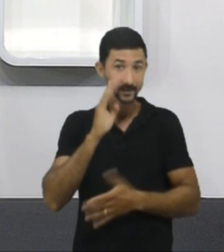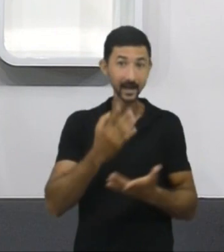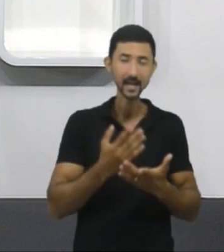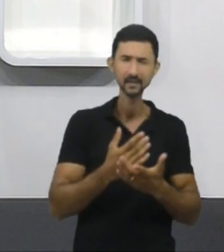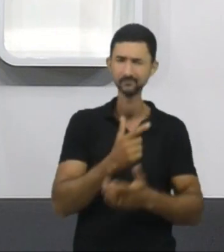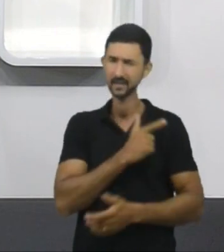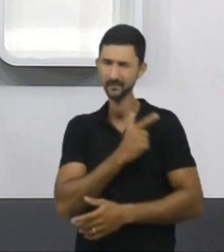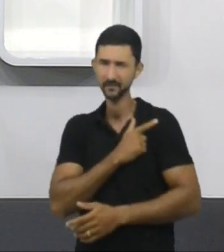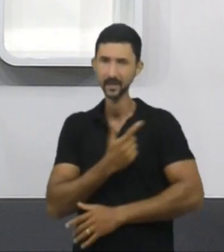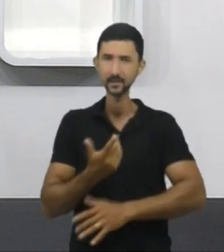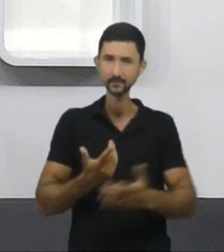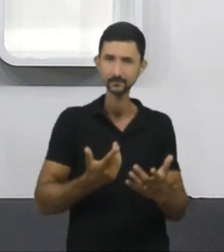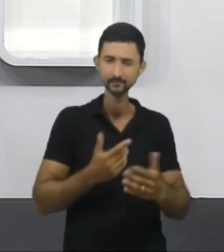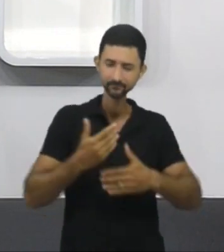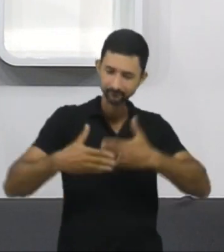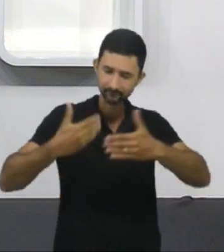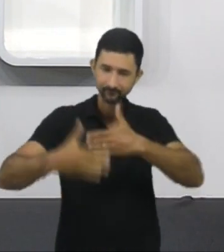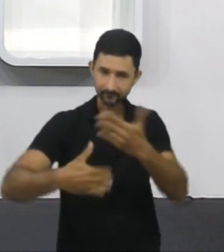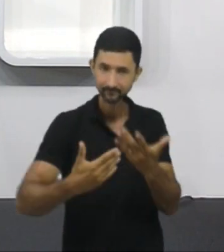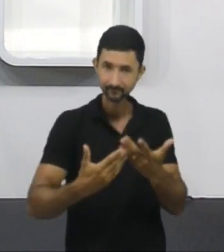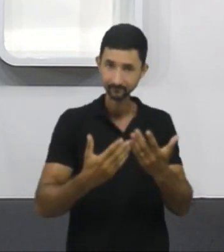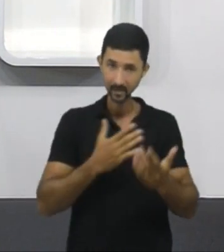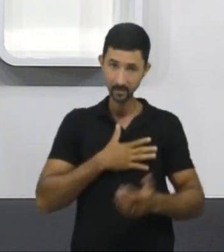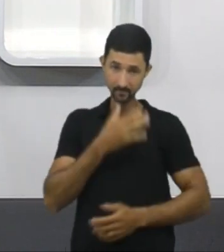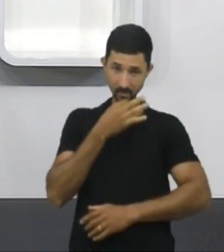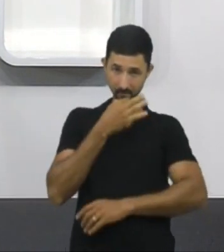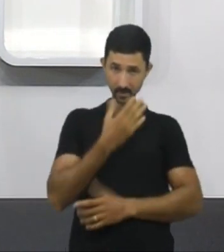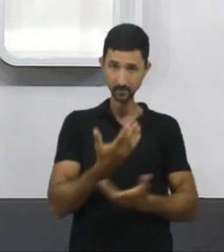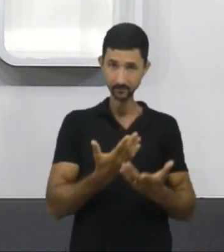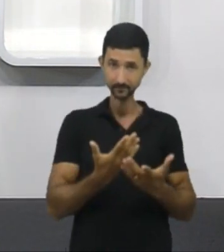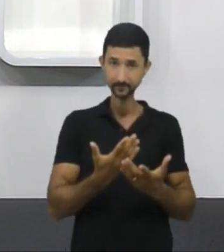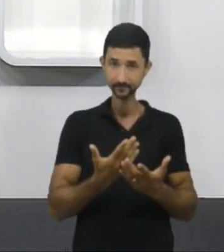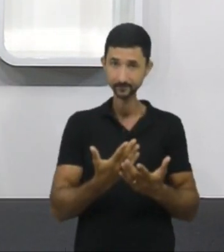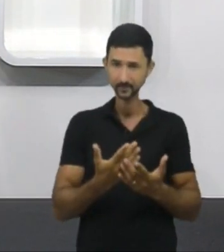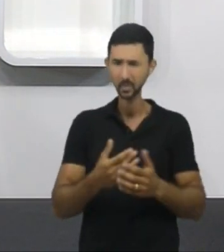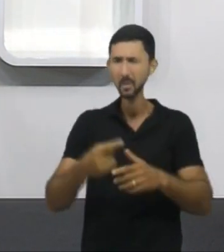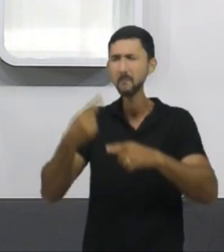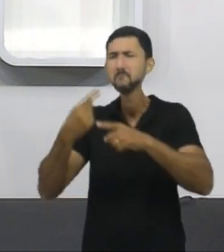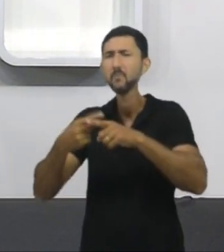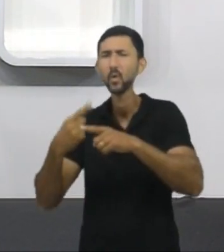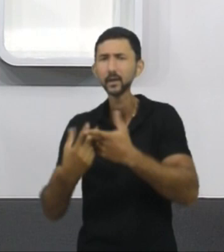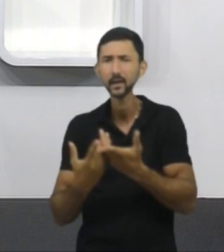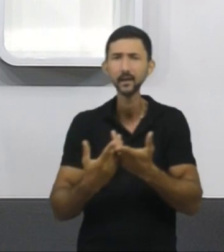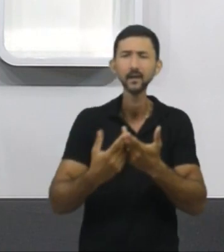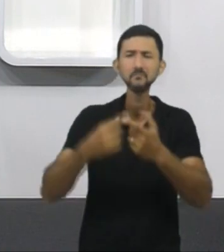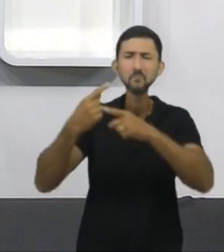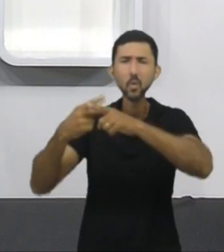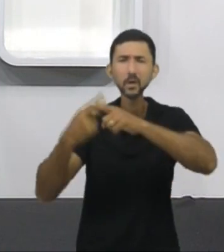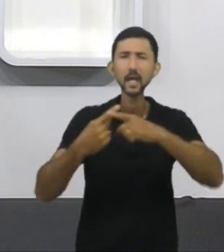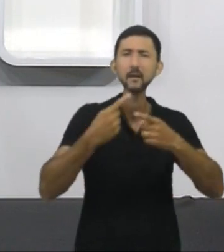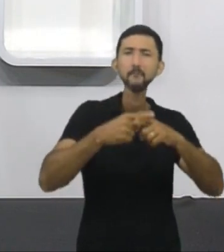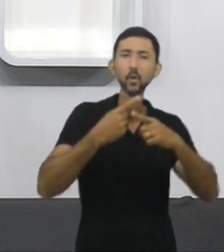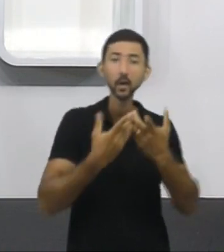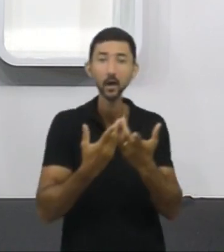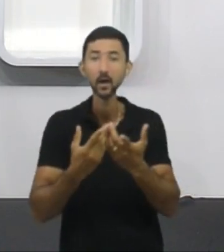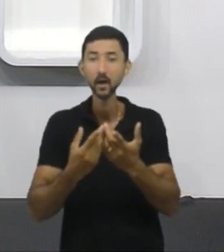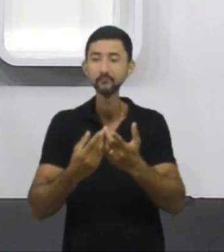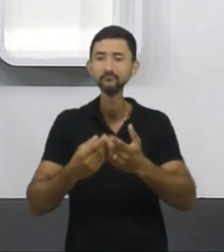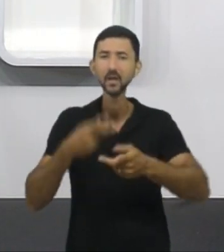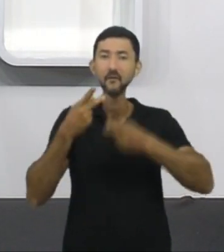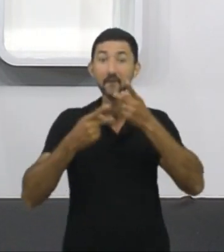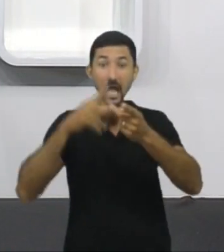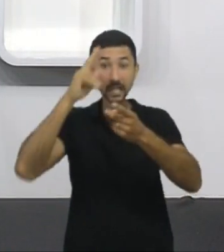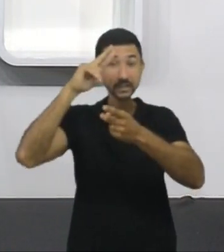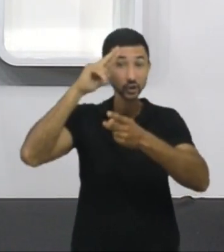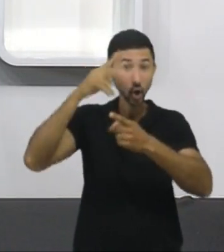é feio e assim por diante, é só a sua opinião. Quando você dá os porquês, quando você apresenta elementos, quando você conta uma